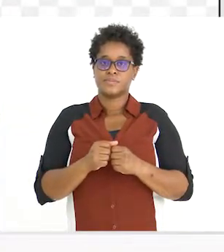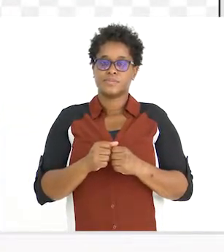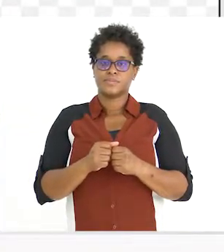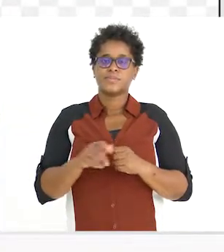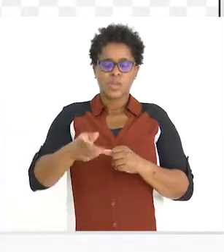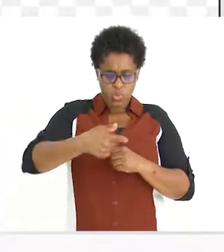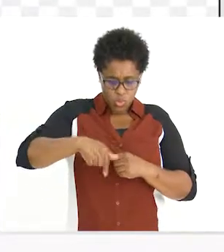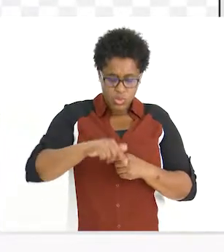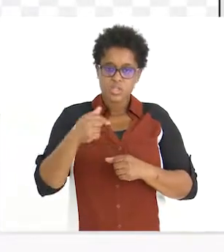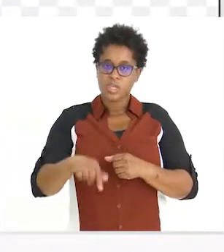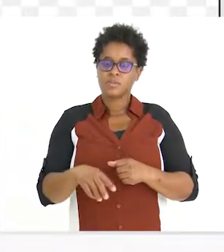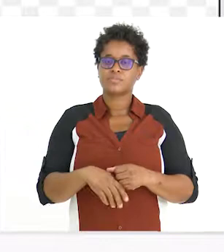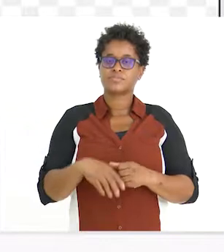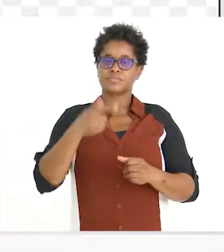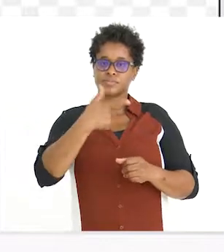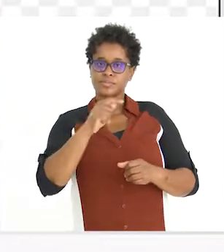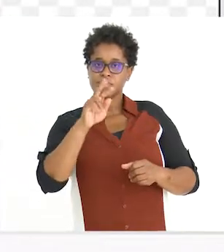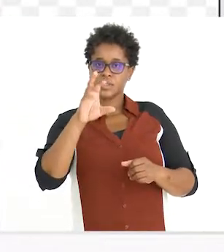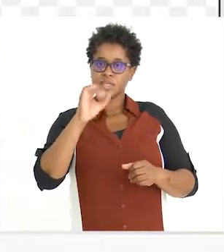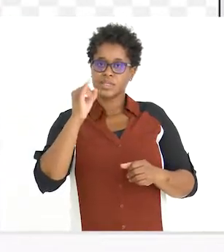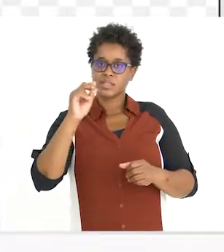Nós temos que terciarização da economia